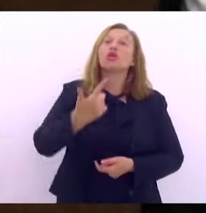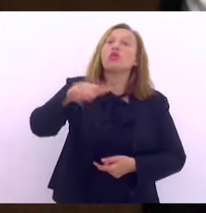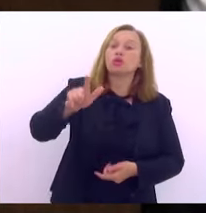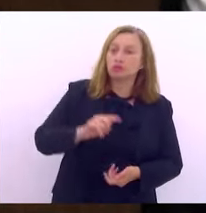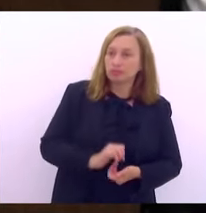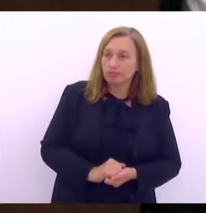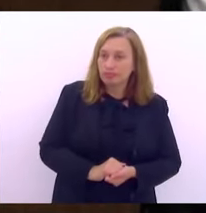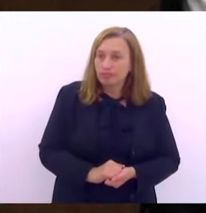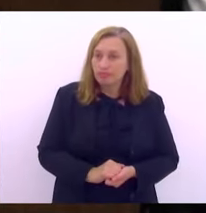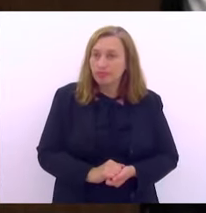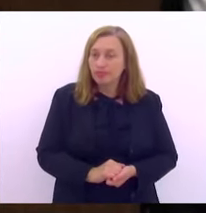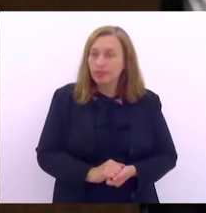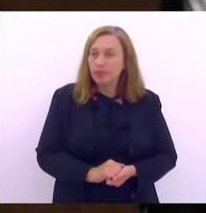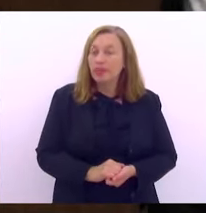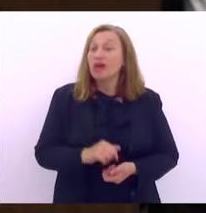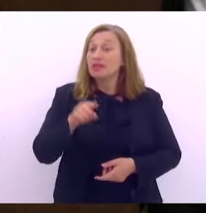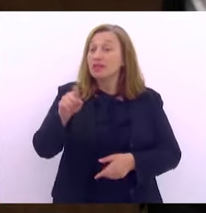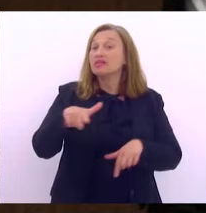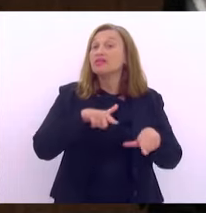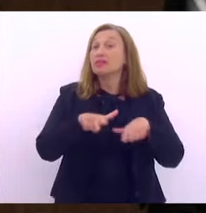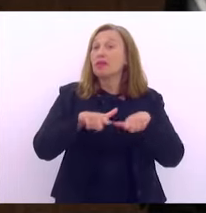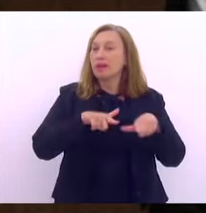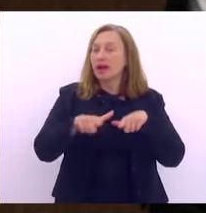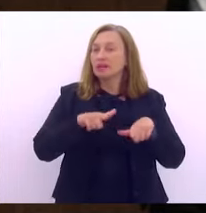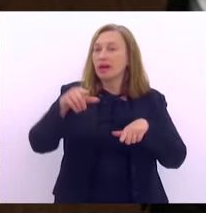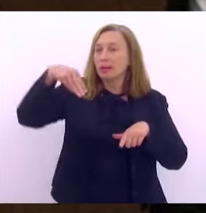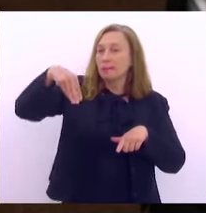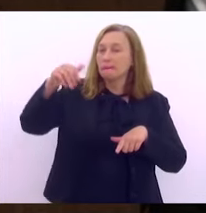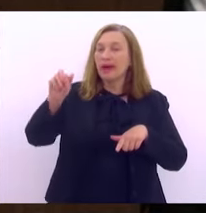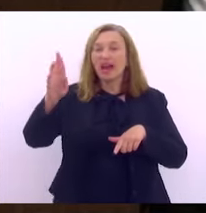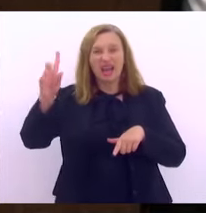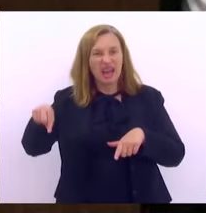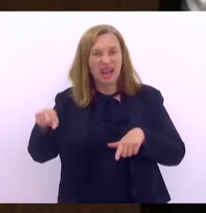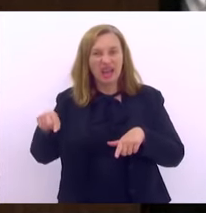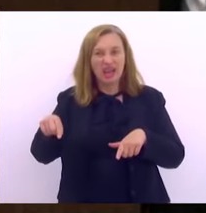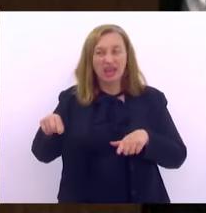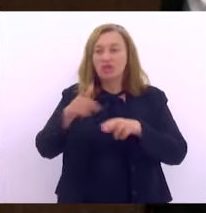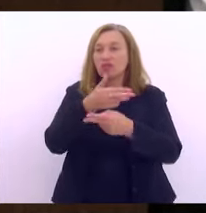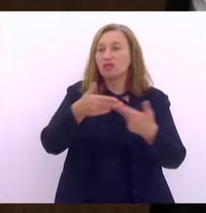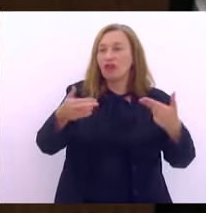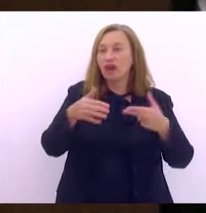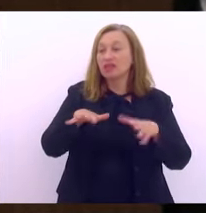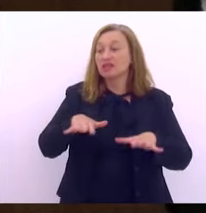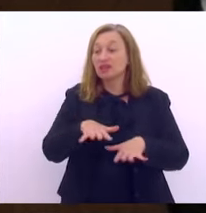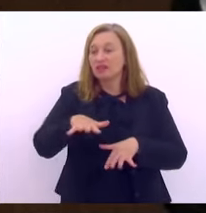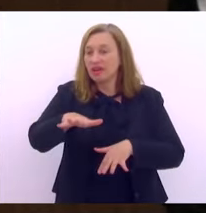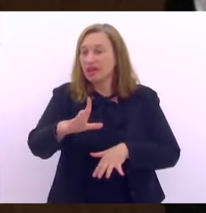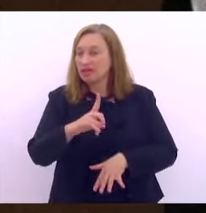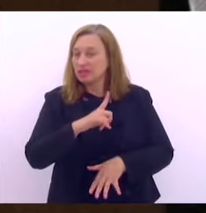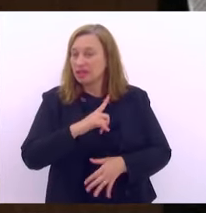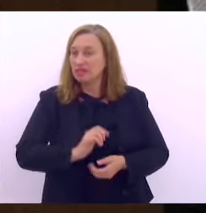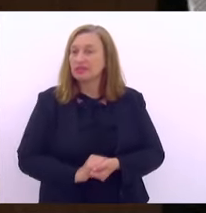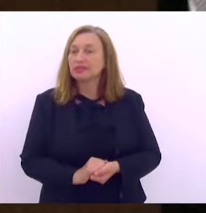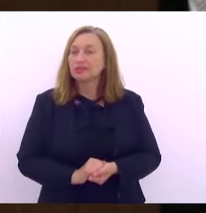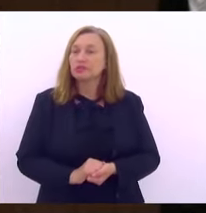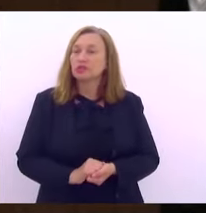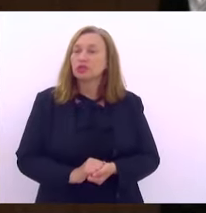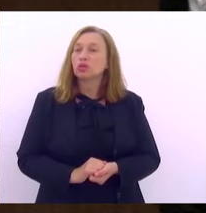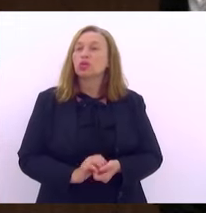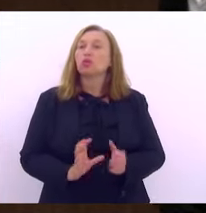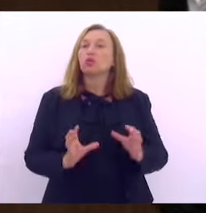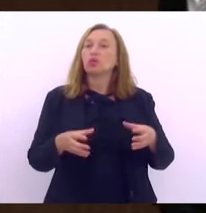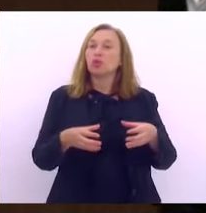coisa, nessa operação da Maré, que não foi só na Maré, foi em várias comunidades, o